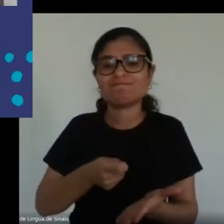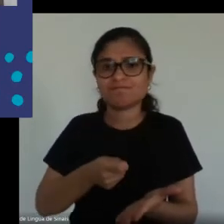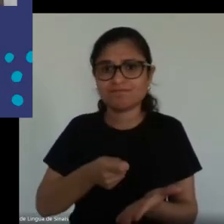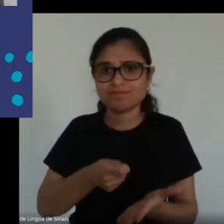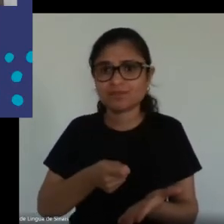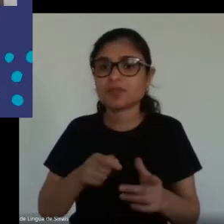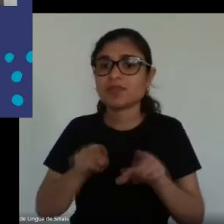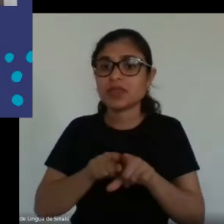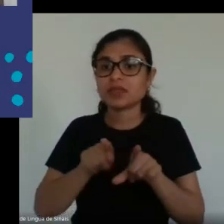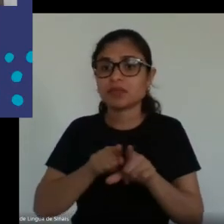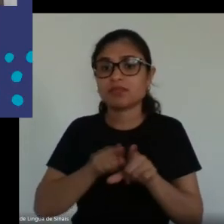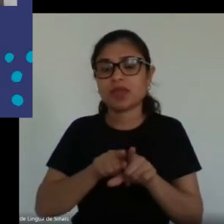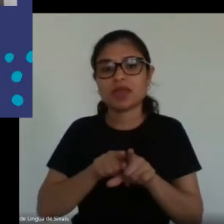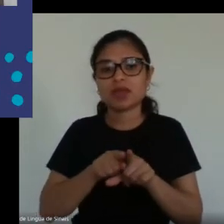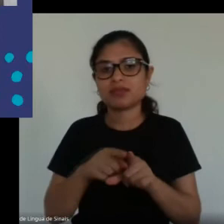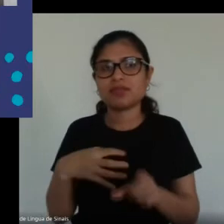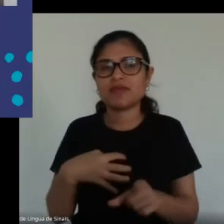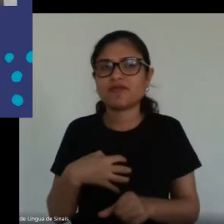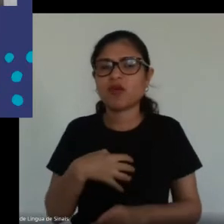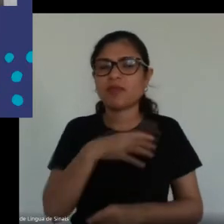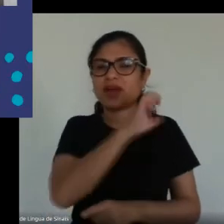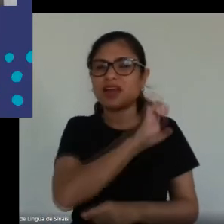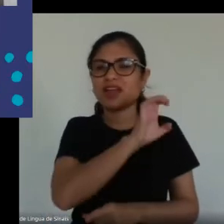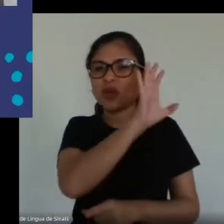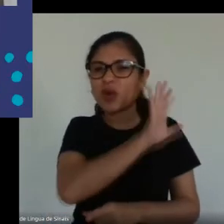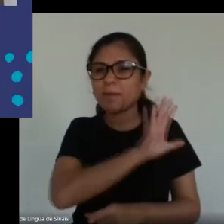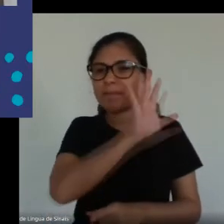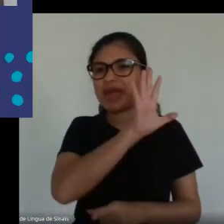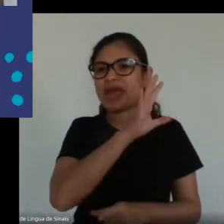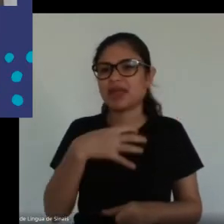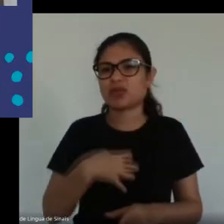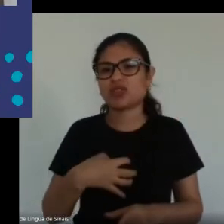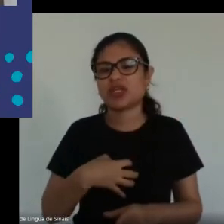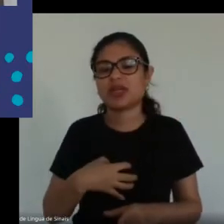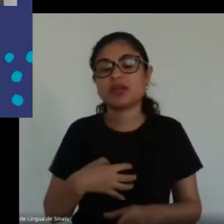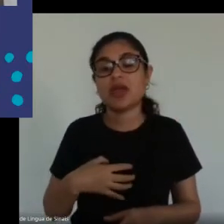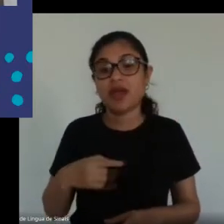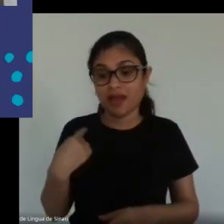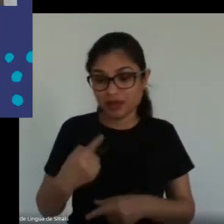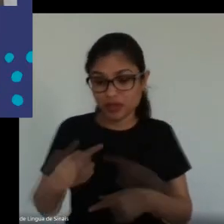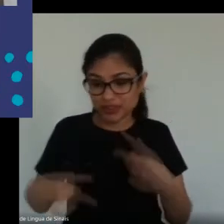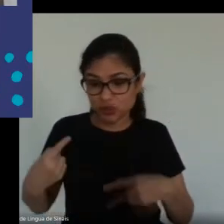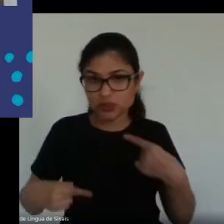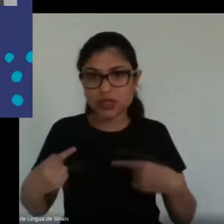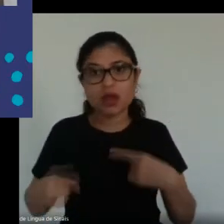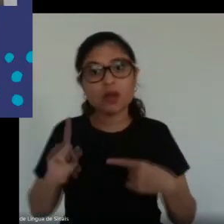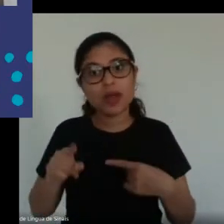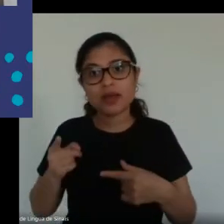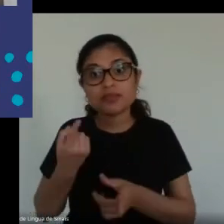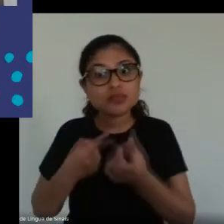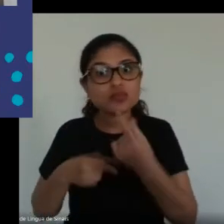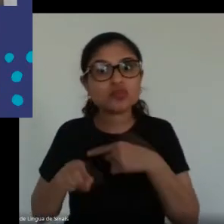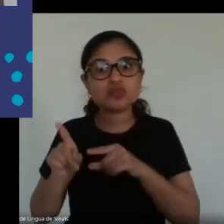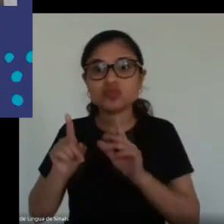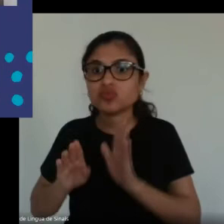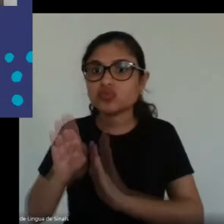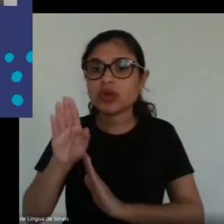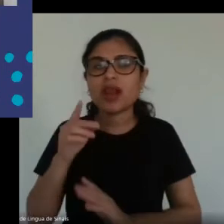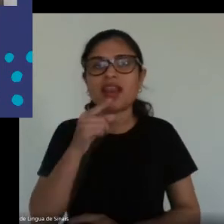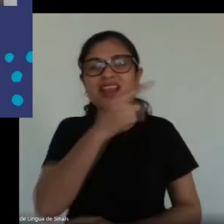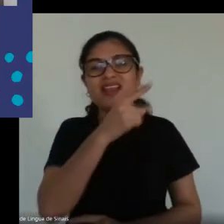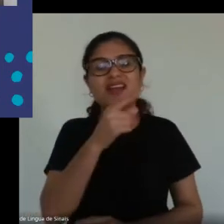coisa europeia. Essa nossa discussão aqui é extremamente avançada para eles. As mulheres